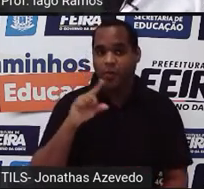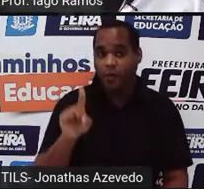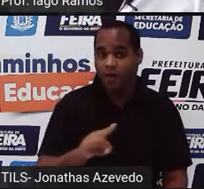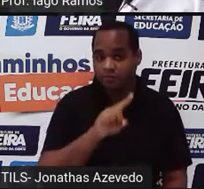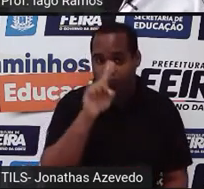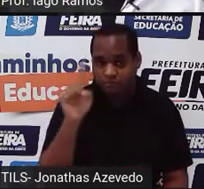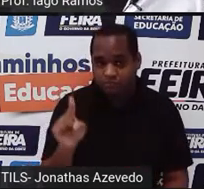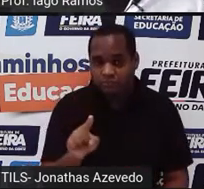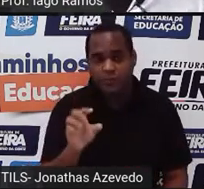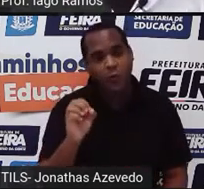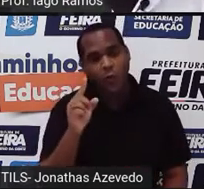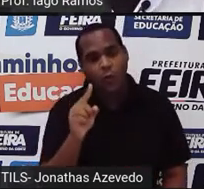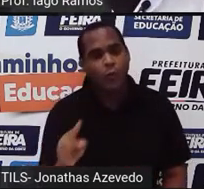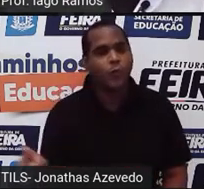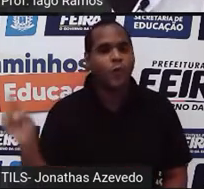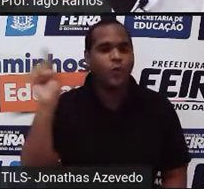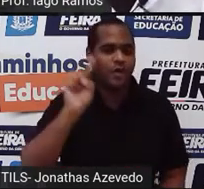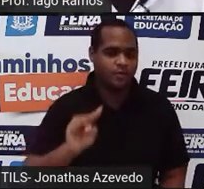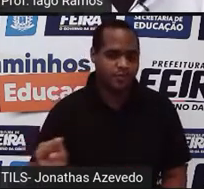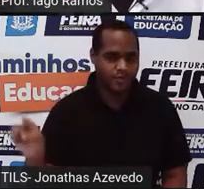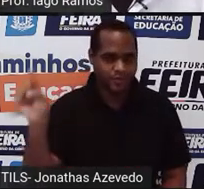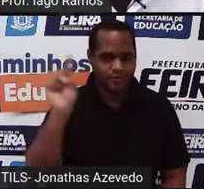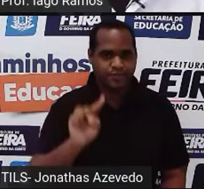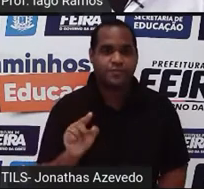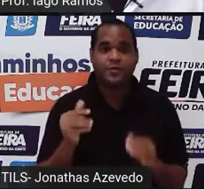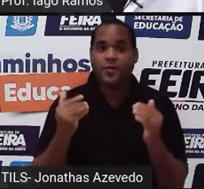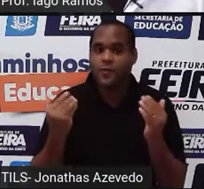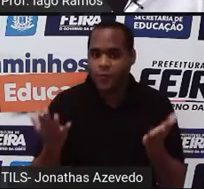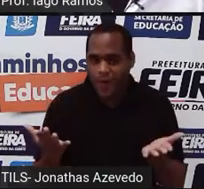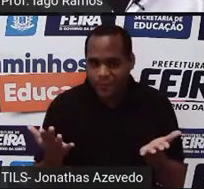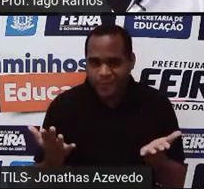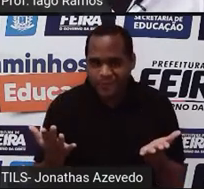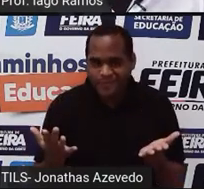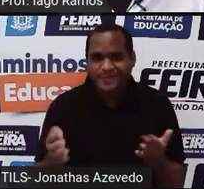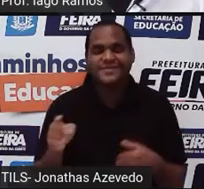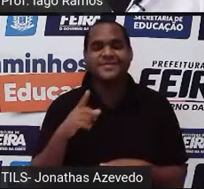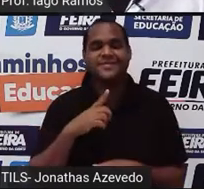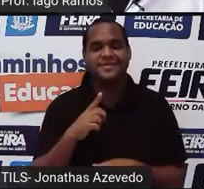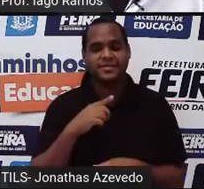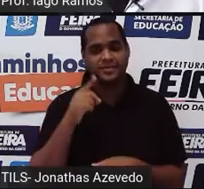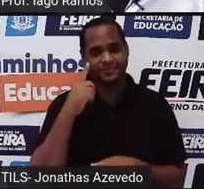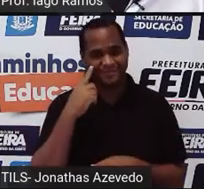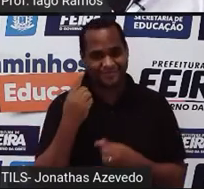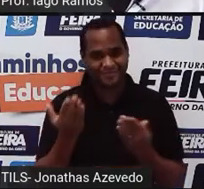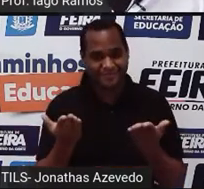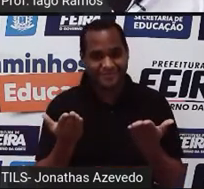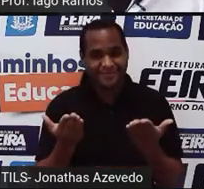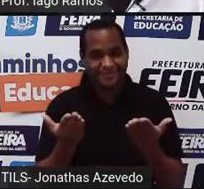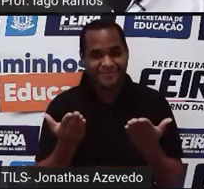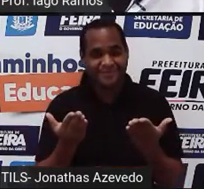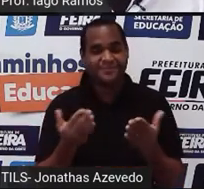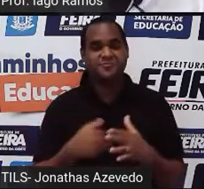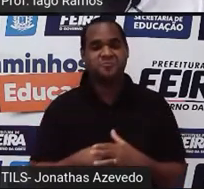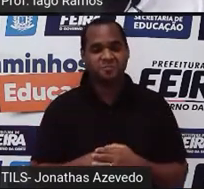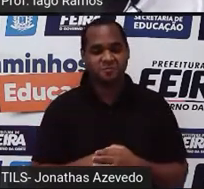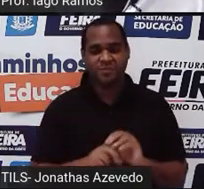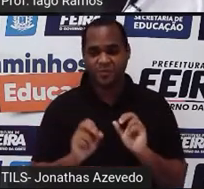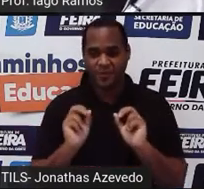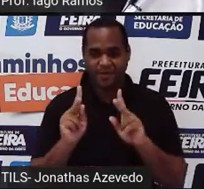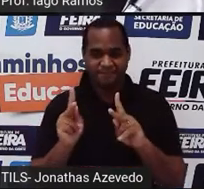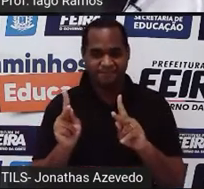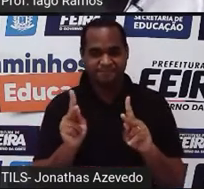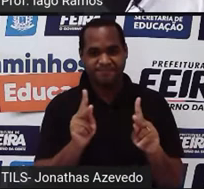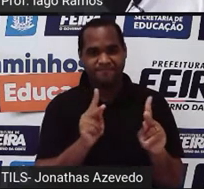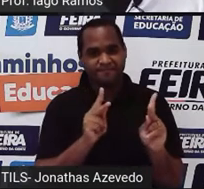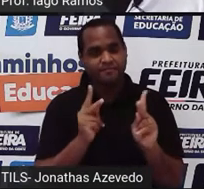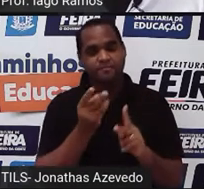horário ou no anti-horário, né? O giro assim ou assim. Tá bom?